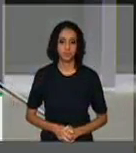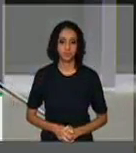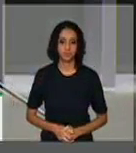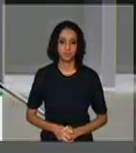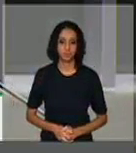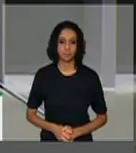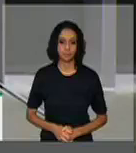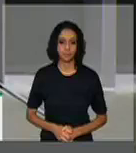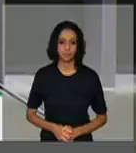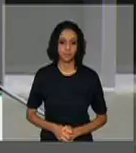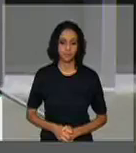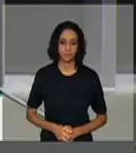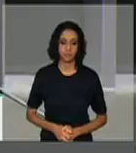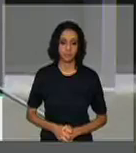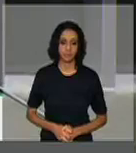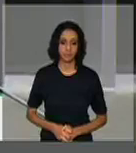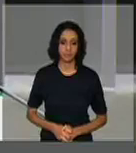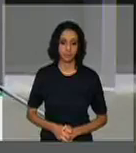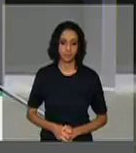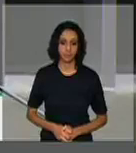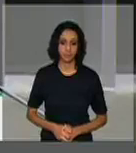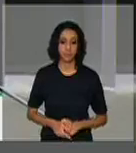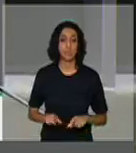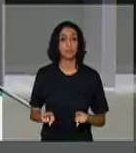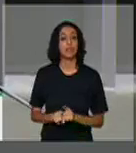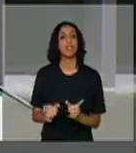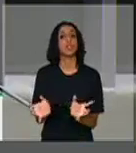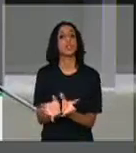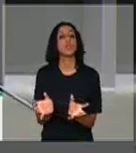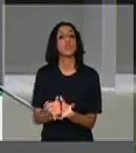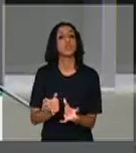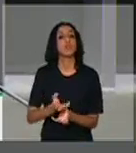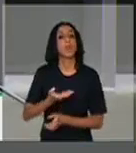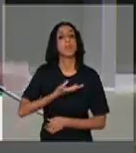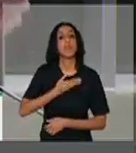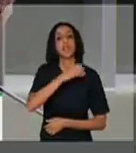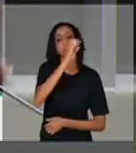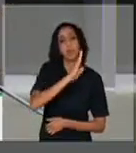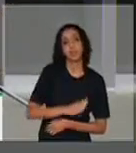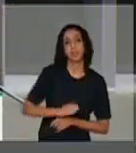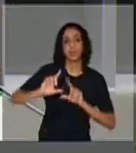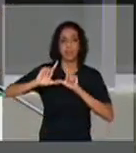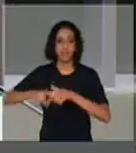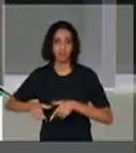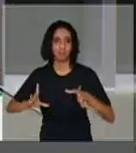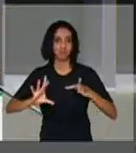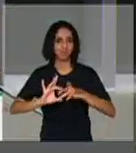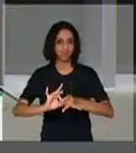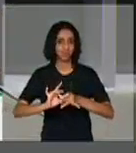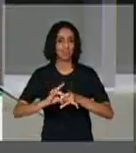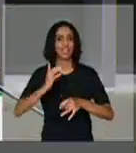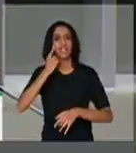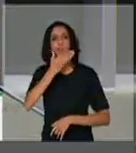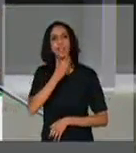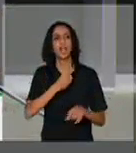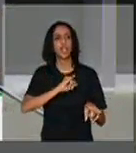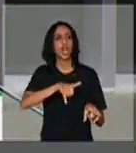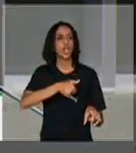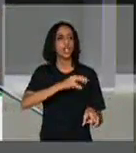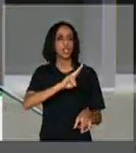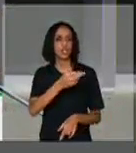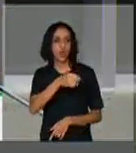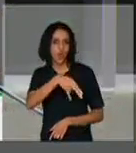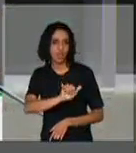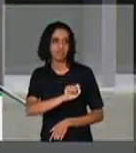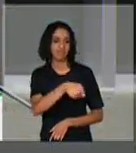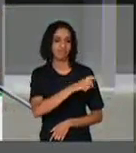E juntamente com o grupo de amizade Brasil-Israel, presidido pelo ilustre deputado Johnny, e a